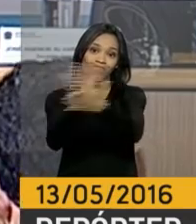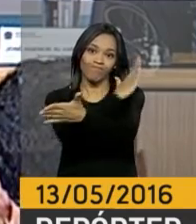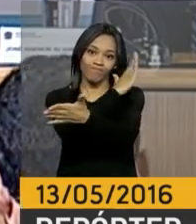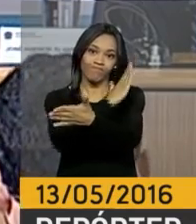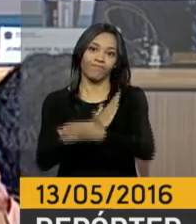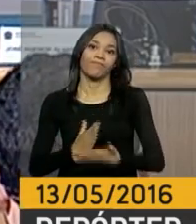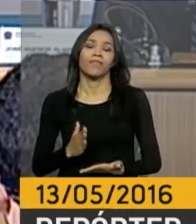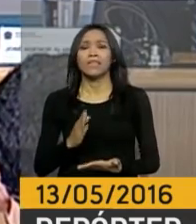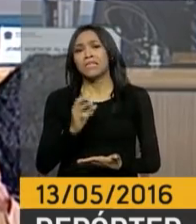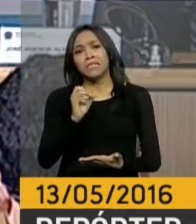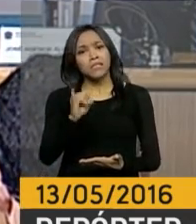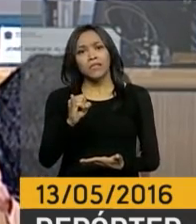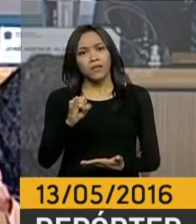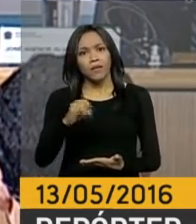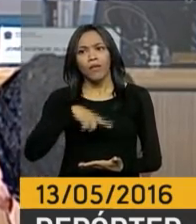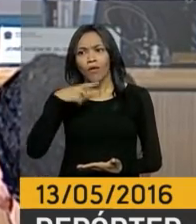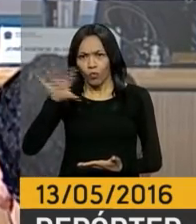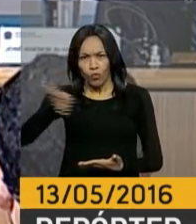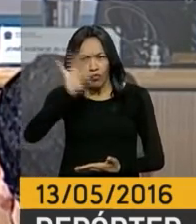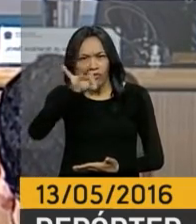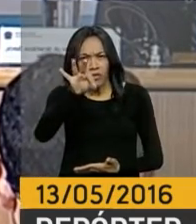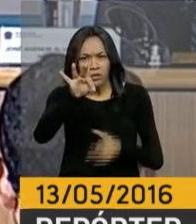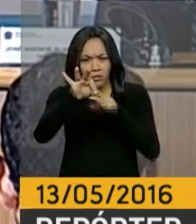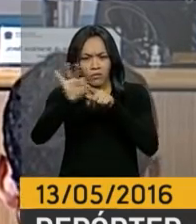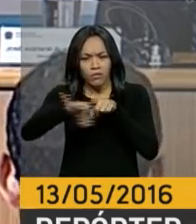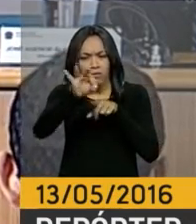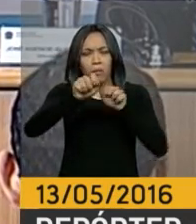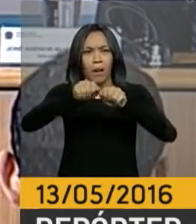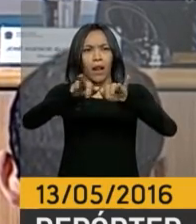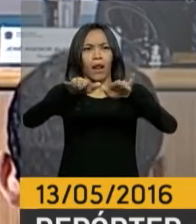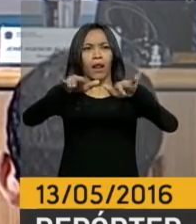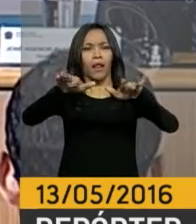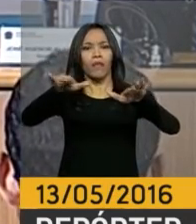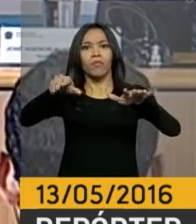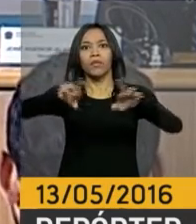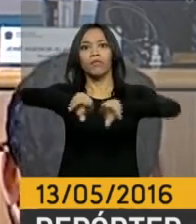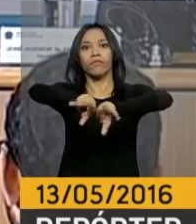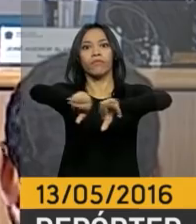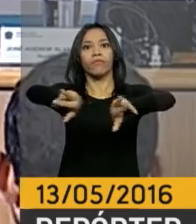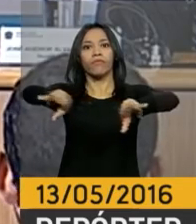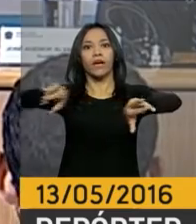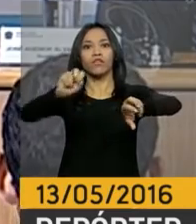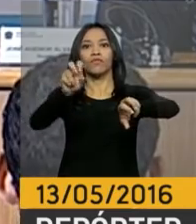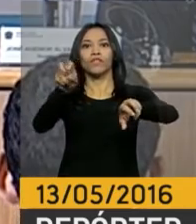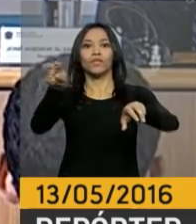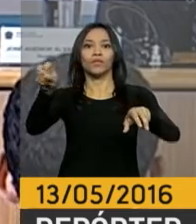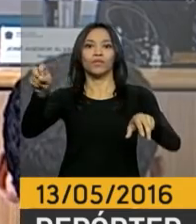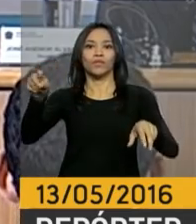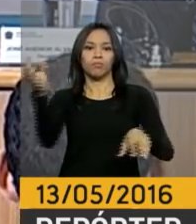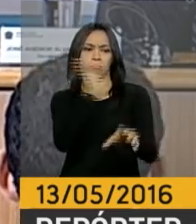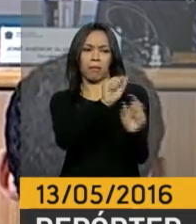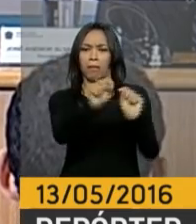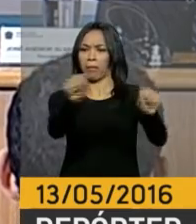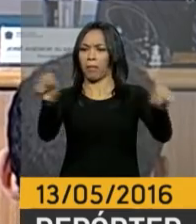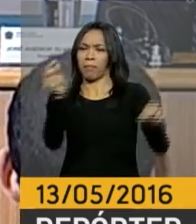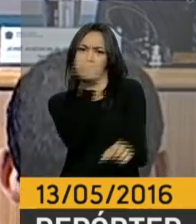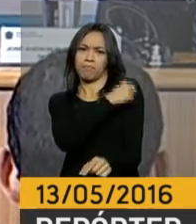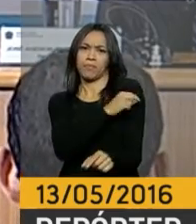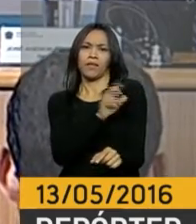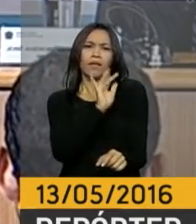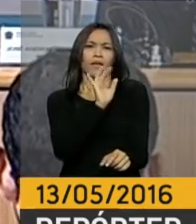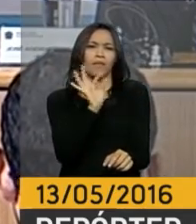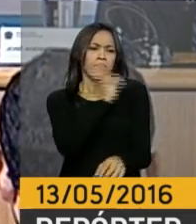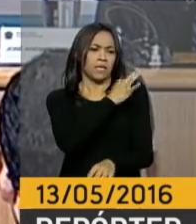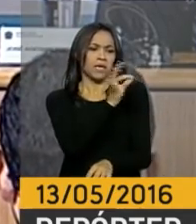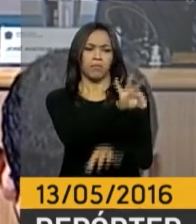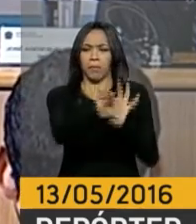diferentes vírus a cada ciclo estando eh eh afetando a população então eu tô dizendo que a prioridade a